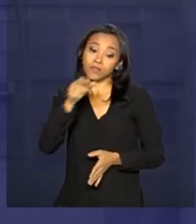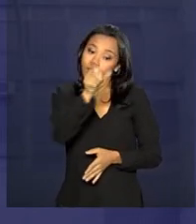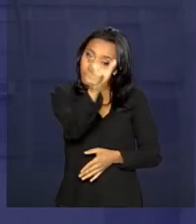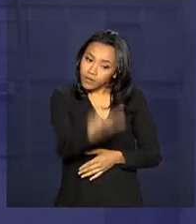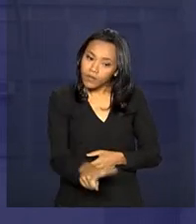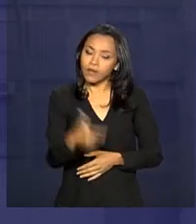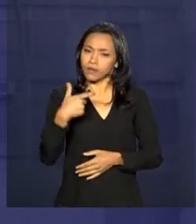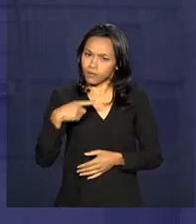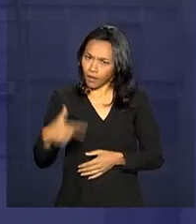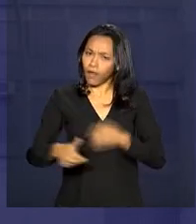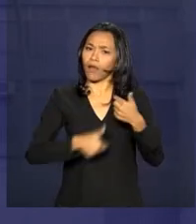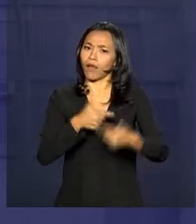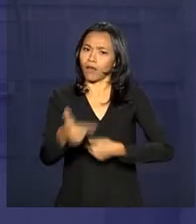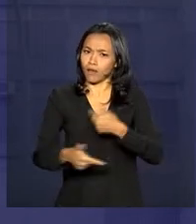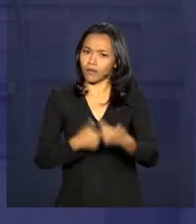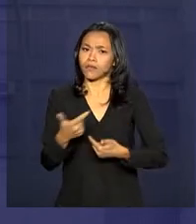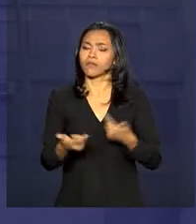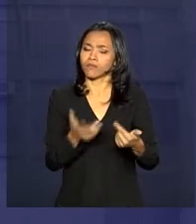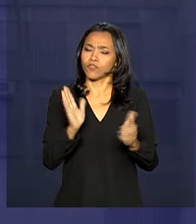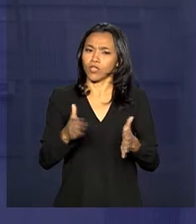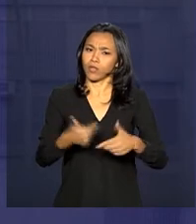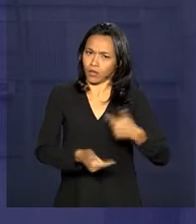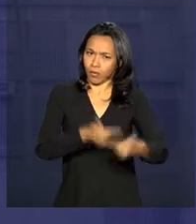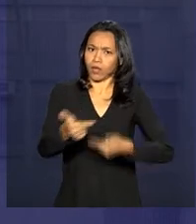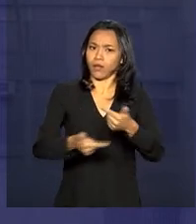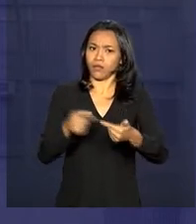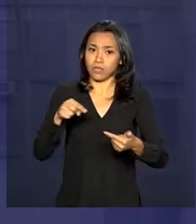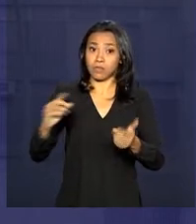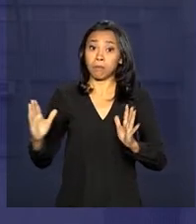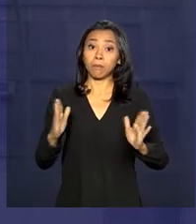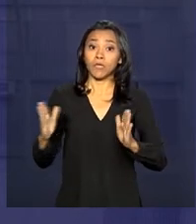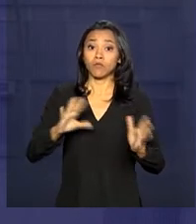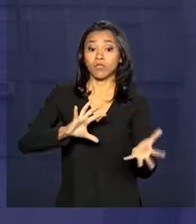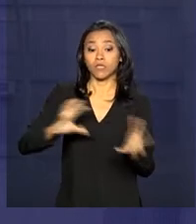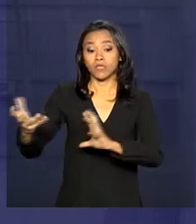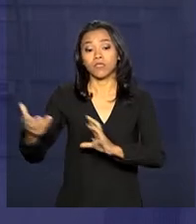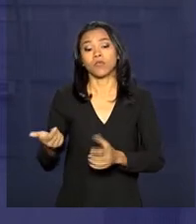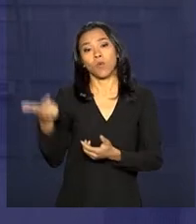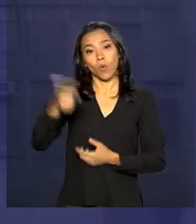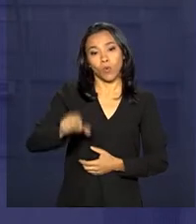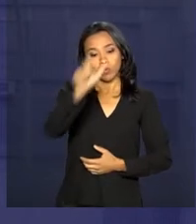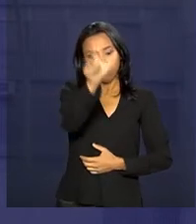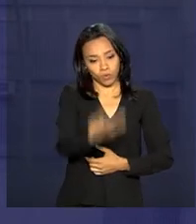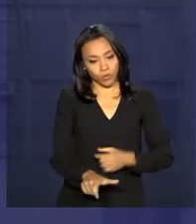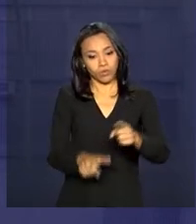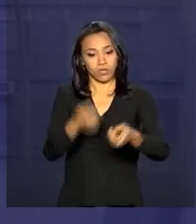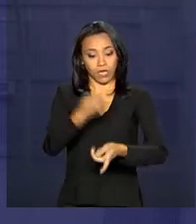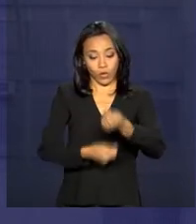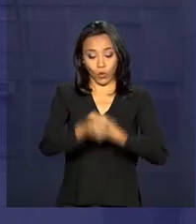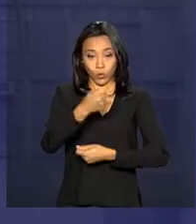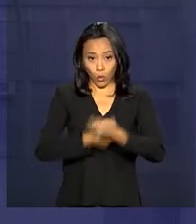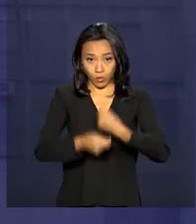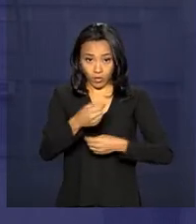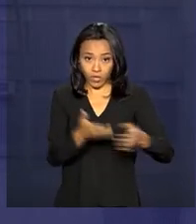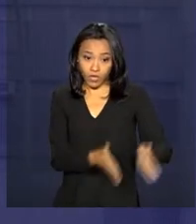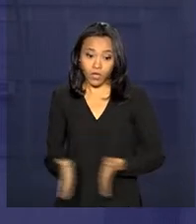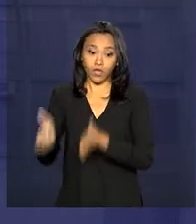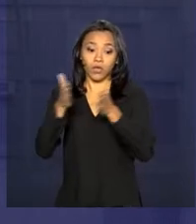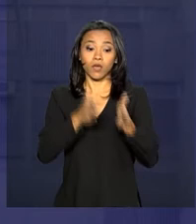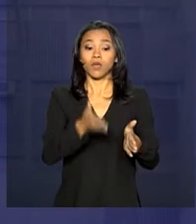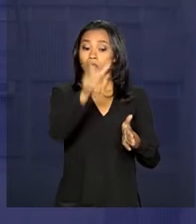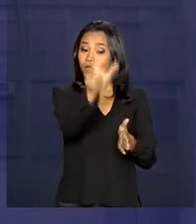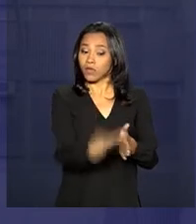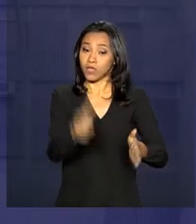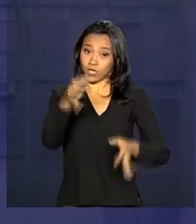atuando como ministro extraordinário já no período de transição paulo guedes na economia sergio moro para a justiça